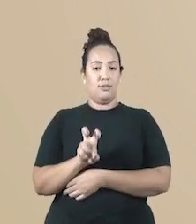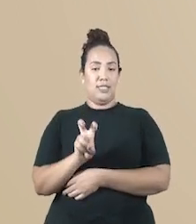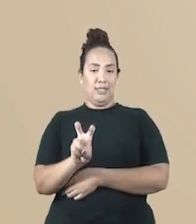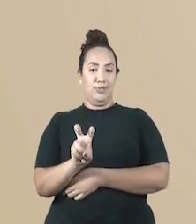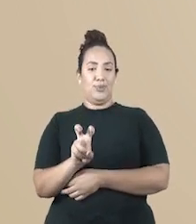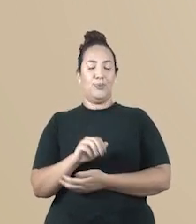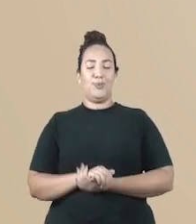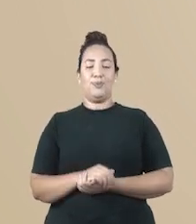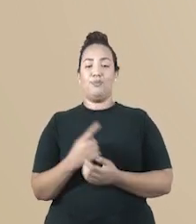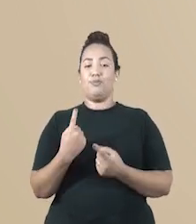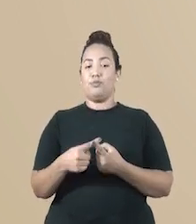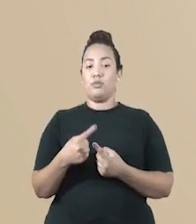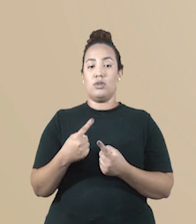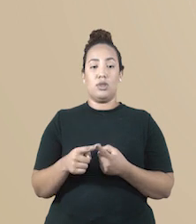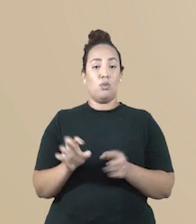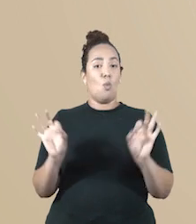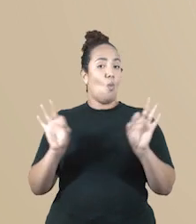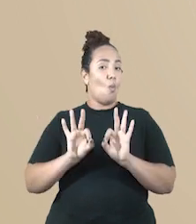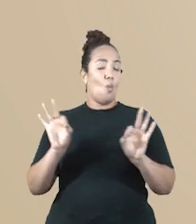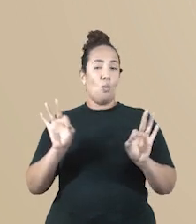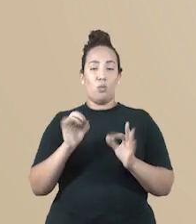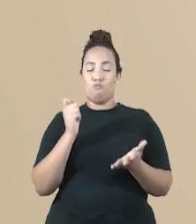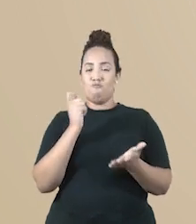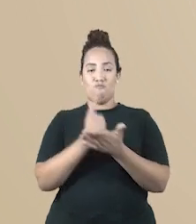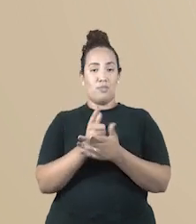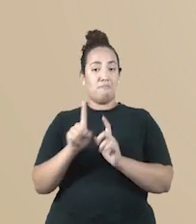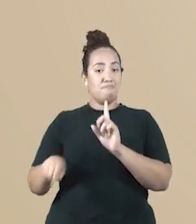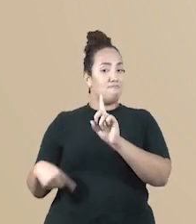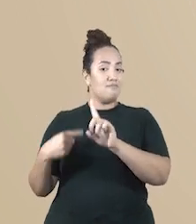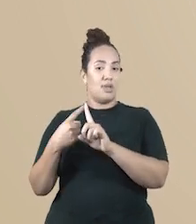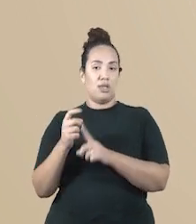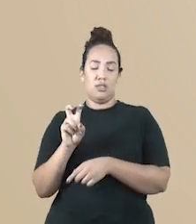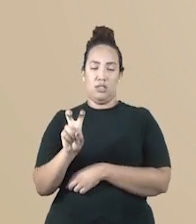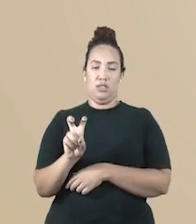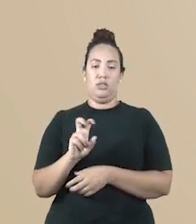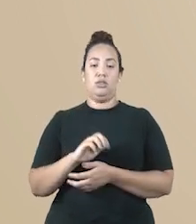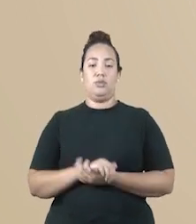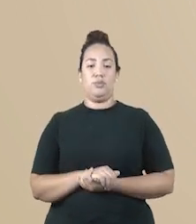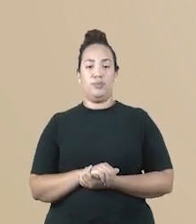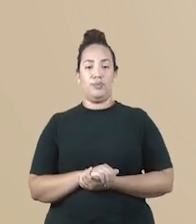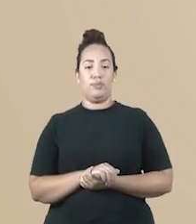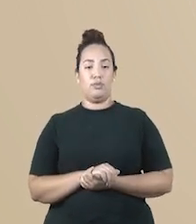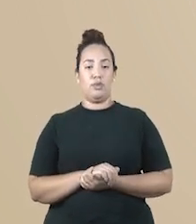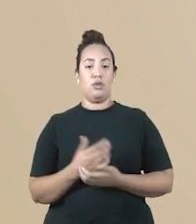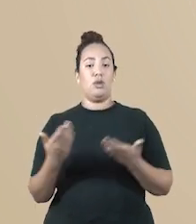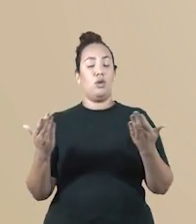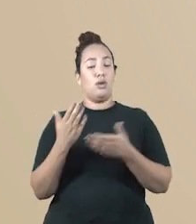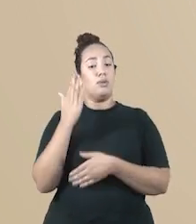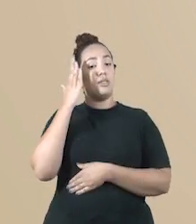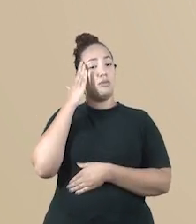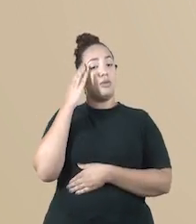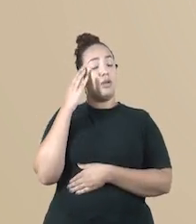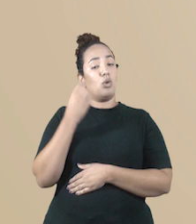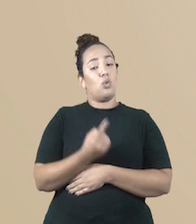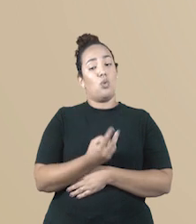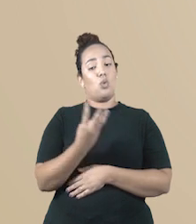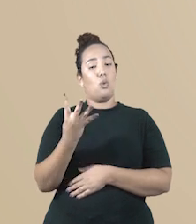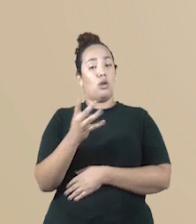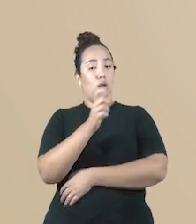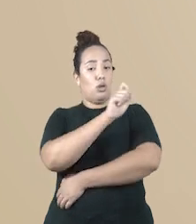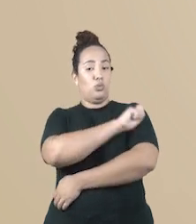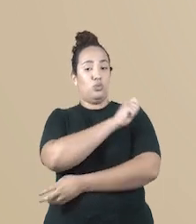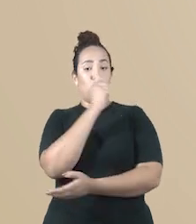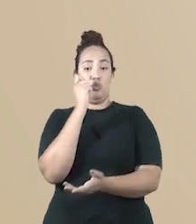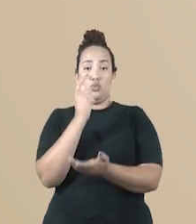foi 5, porque ninguém comprou mais do que 5 bilhetes. Para saber a quantidade de alunos